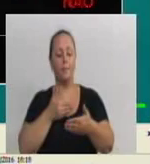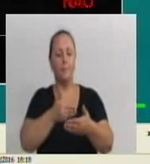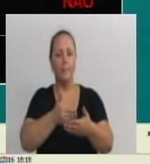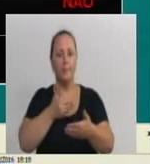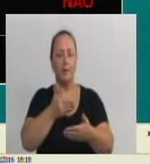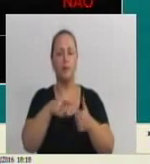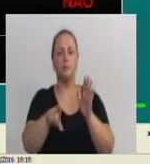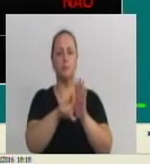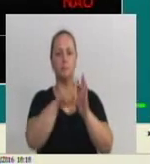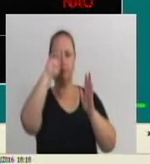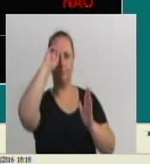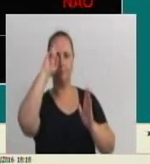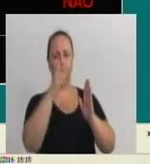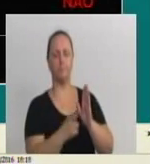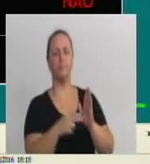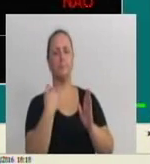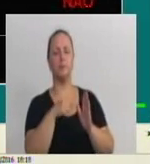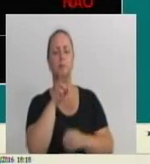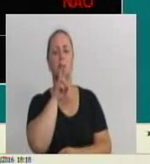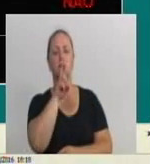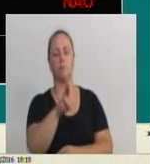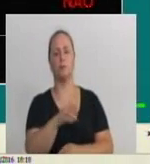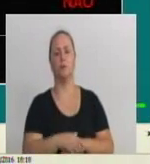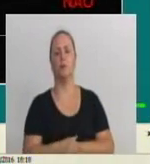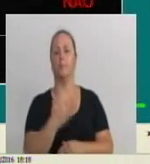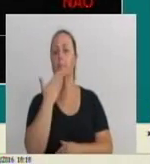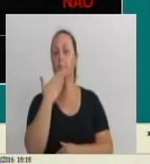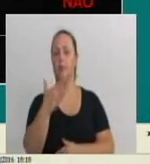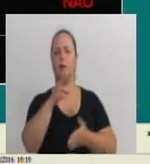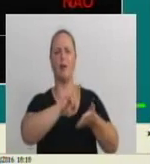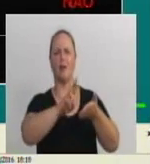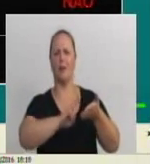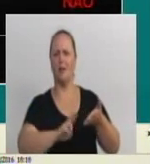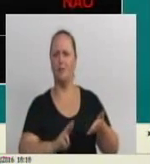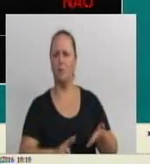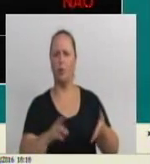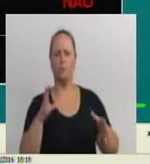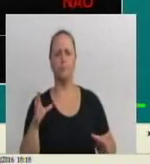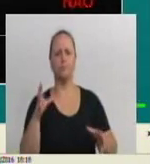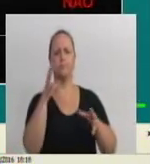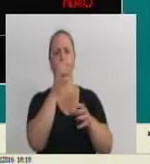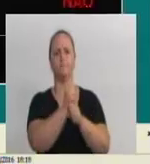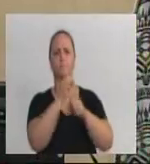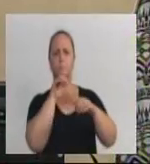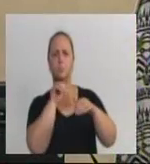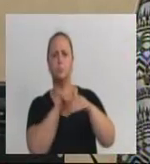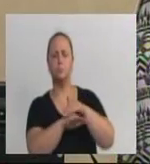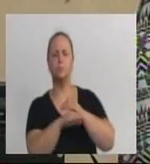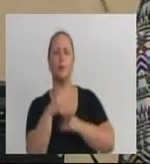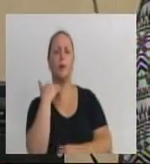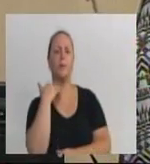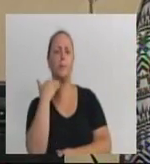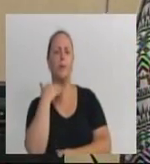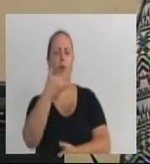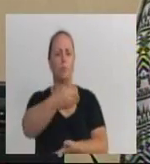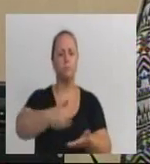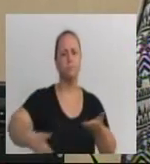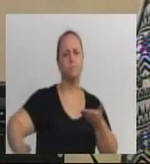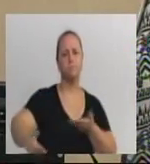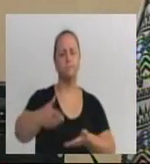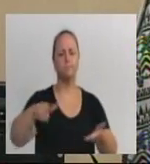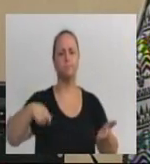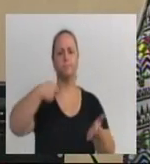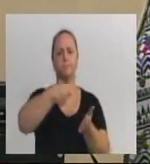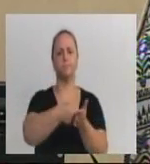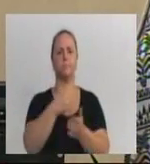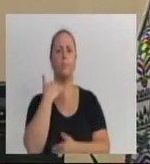aos seguintes pedidos. Apresentar relatório referente à totalidade dos depósitos de transferências bancárias efetuadas pelo município no